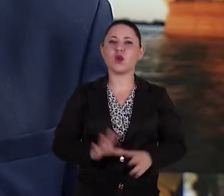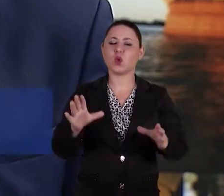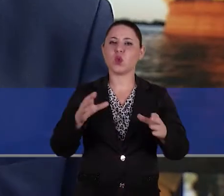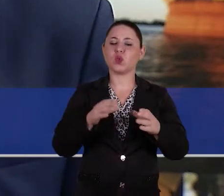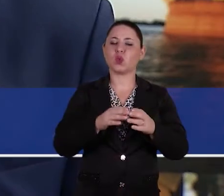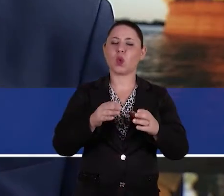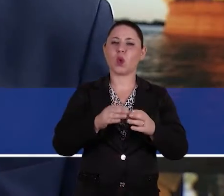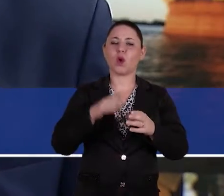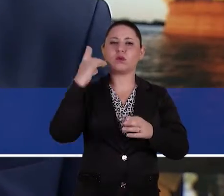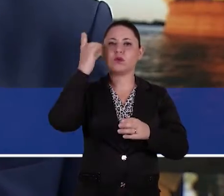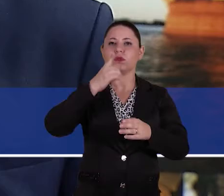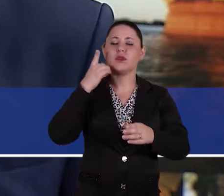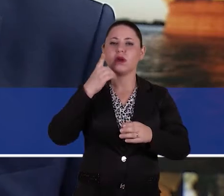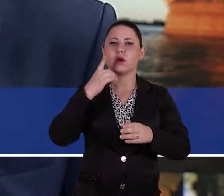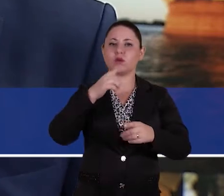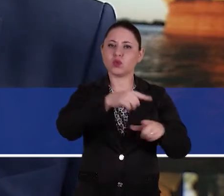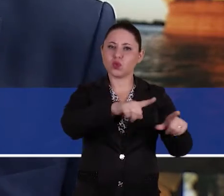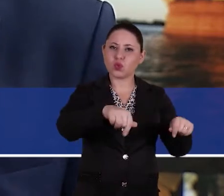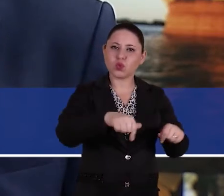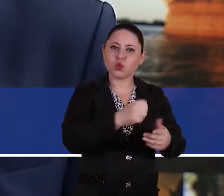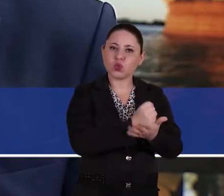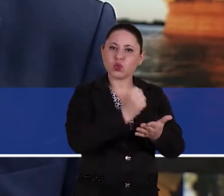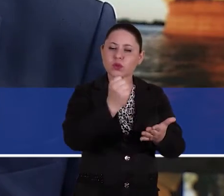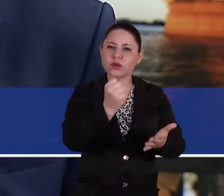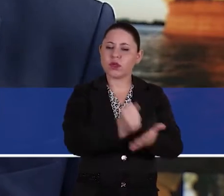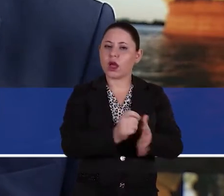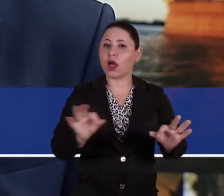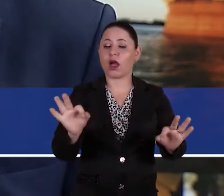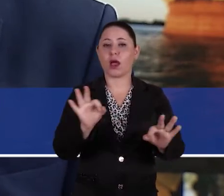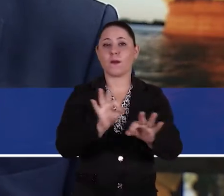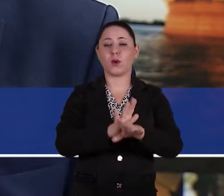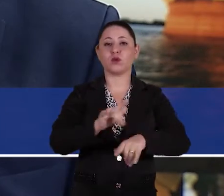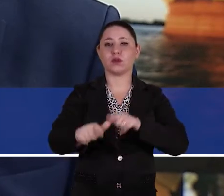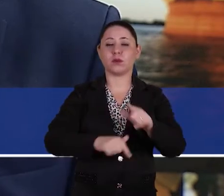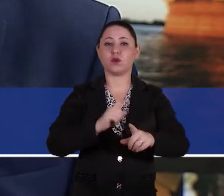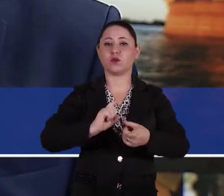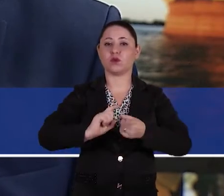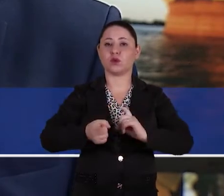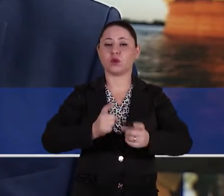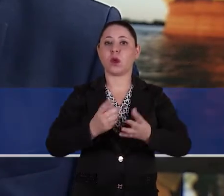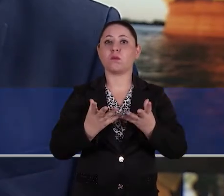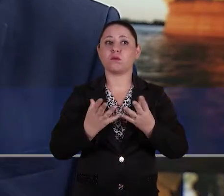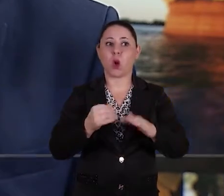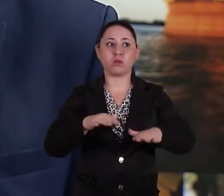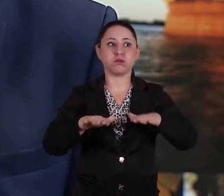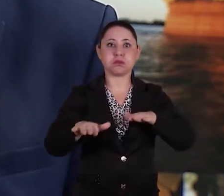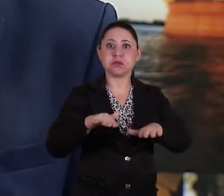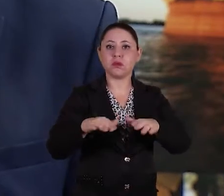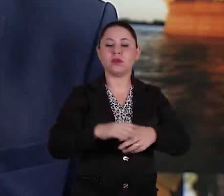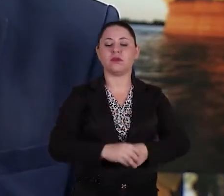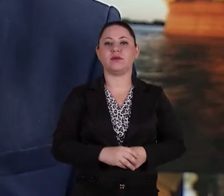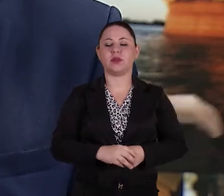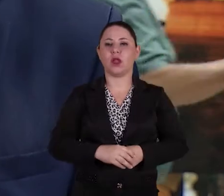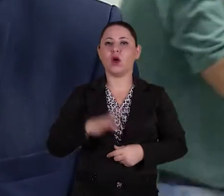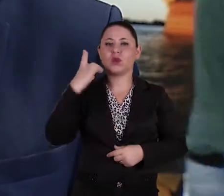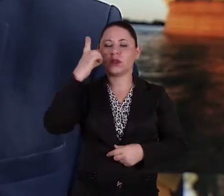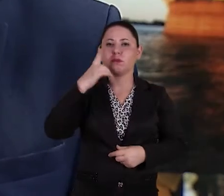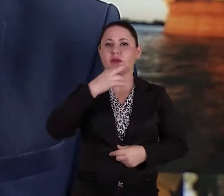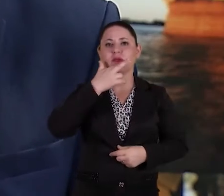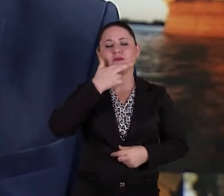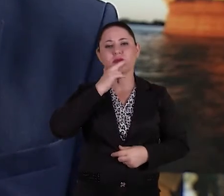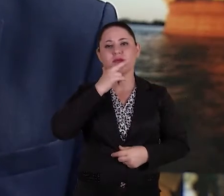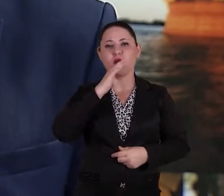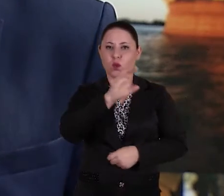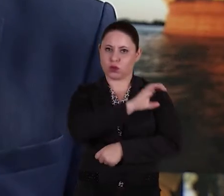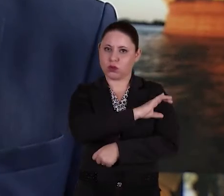A Frente Parlamentar da Regularização Fundiária encerrou as atividades de 2019 com uma reunião bastante movimentada. O deputado Renato